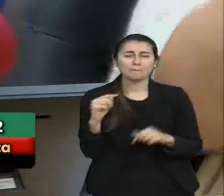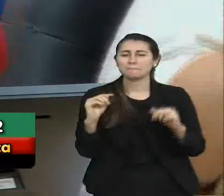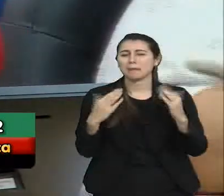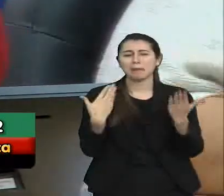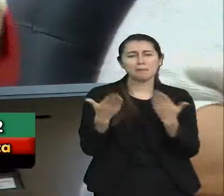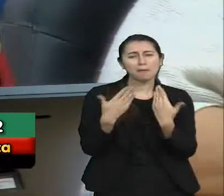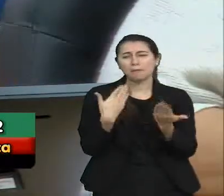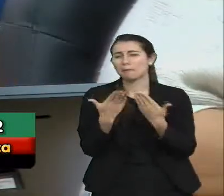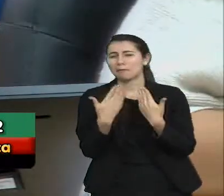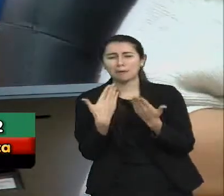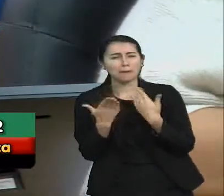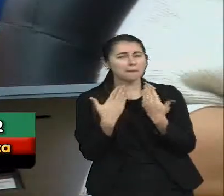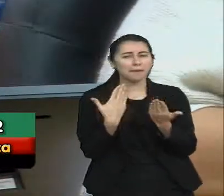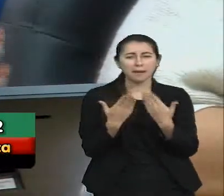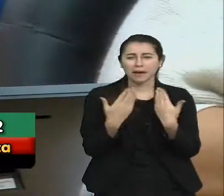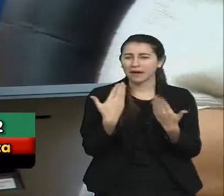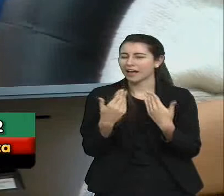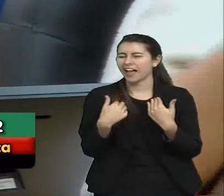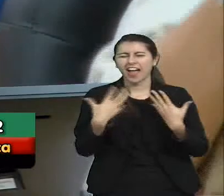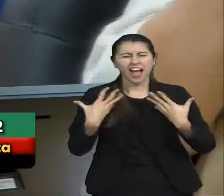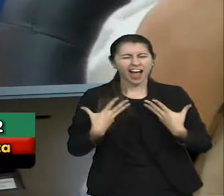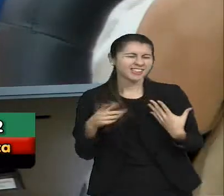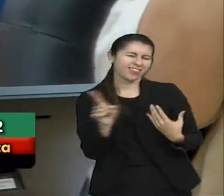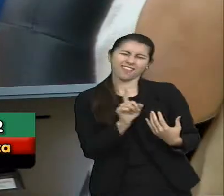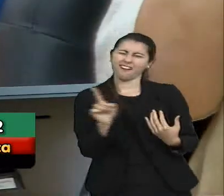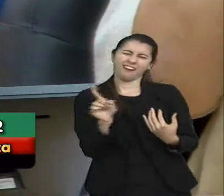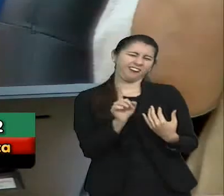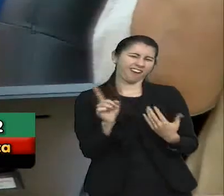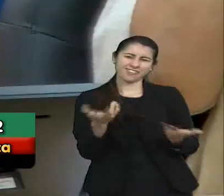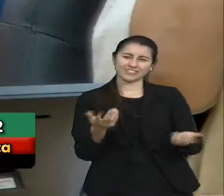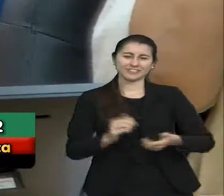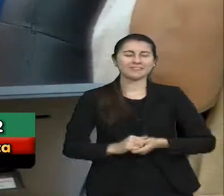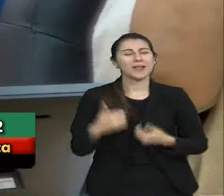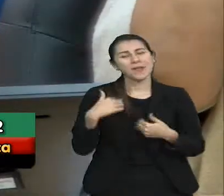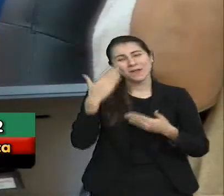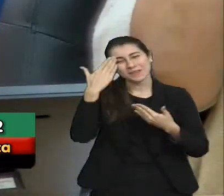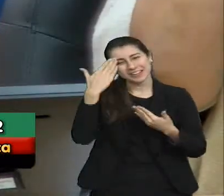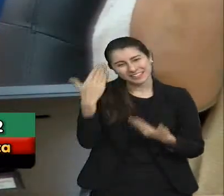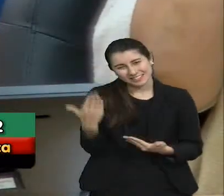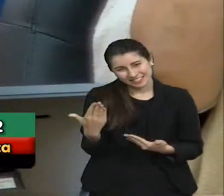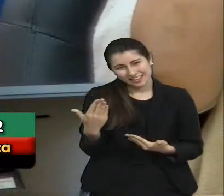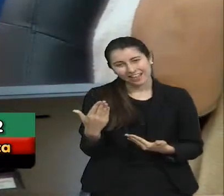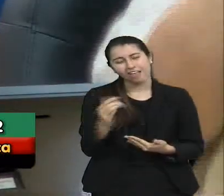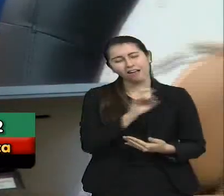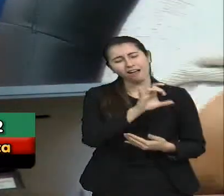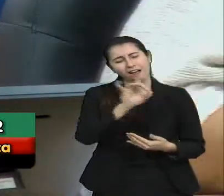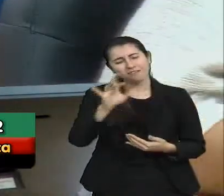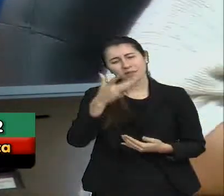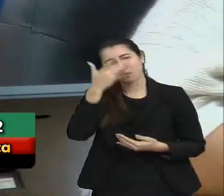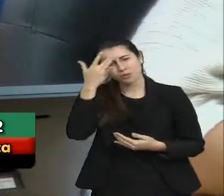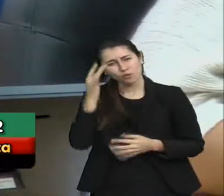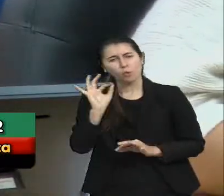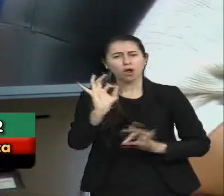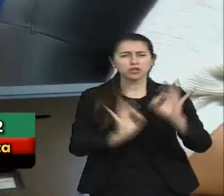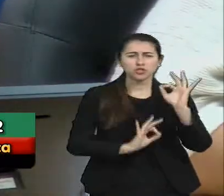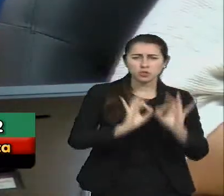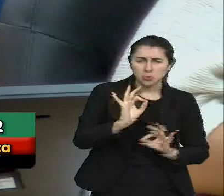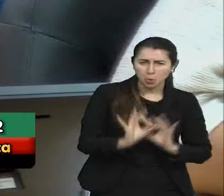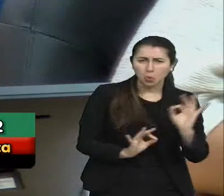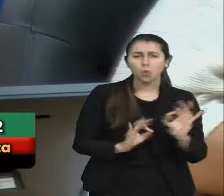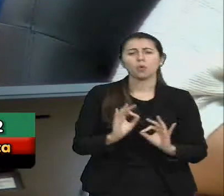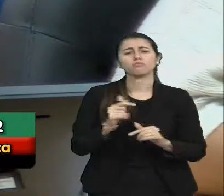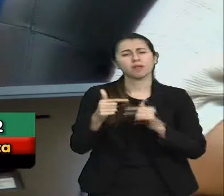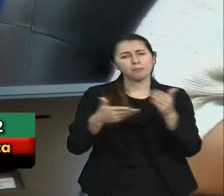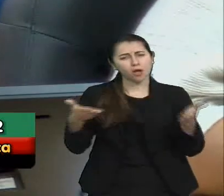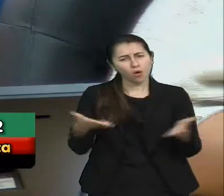até meia-noite, a gente não cansa. Então, gostaria muito de agradecer vocês que organizaram e trabalharam nessa